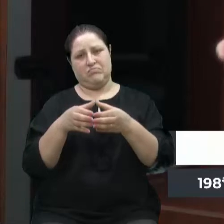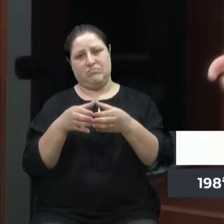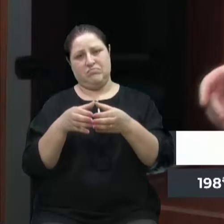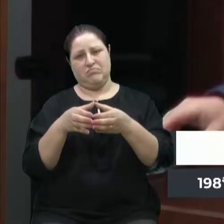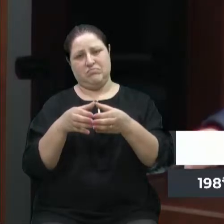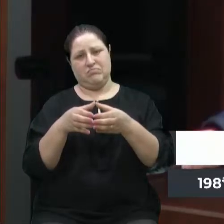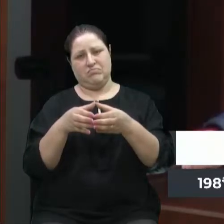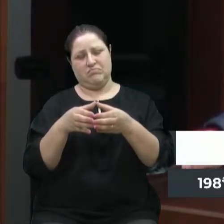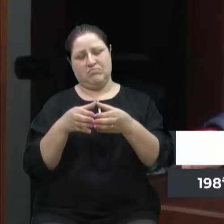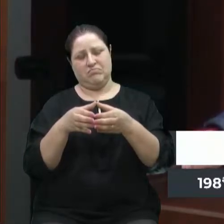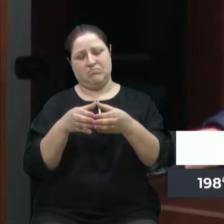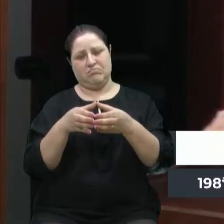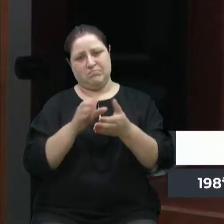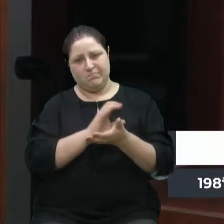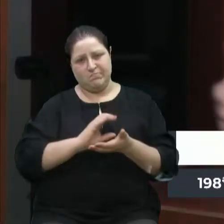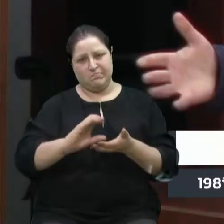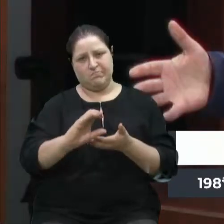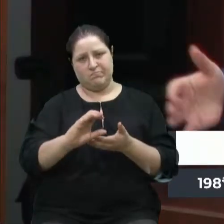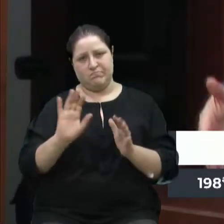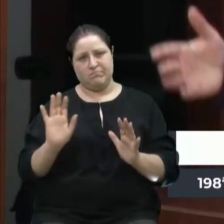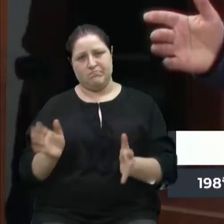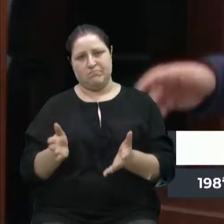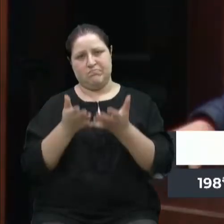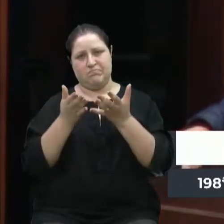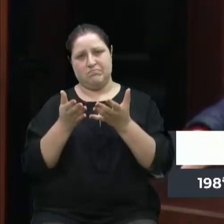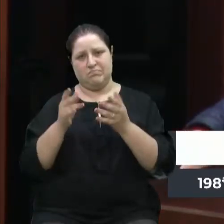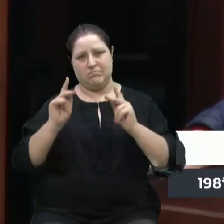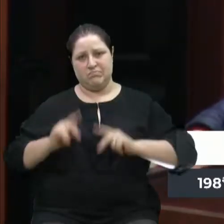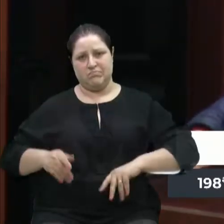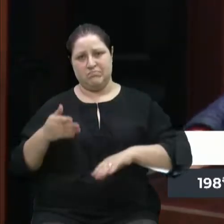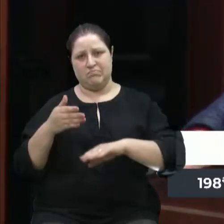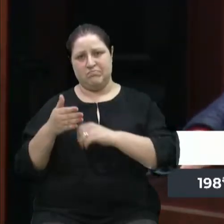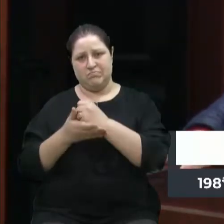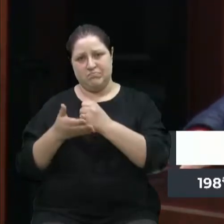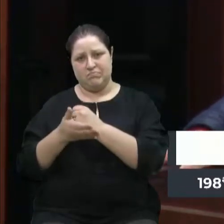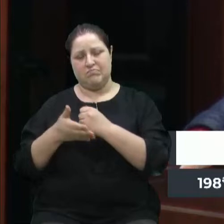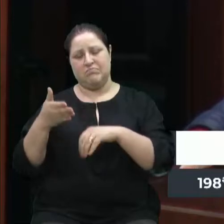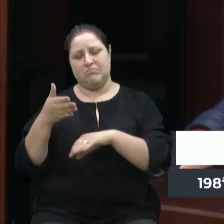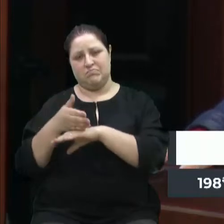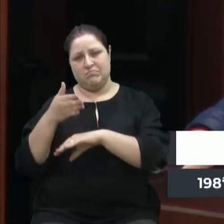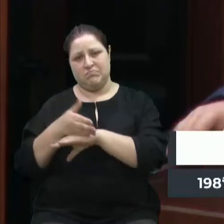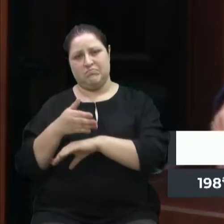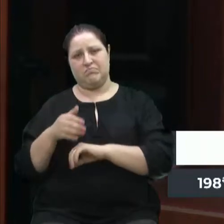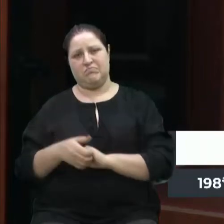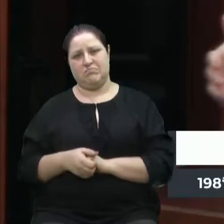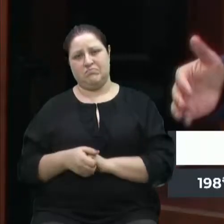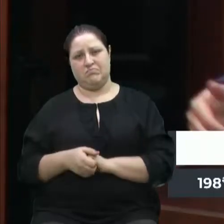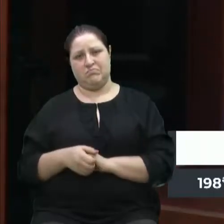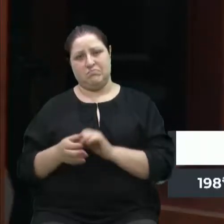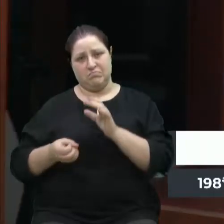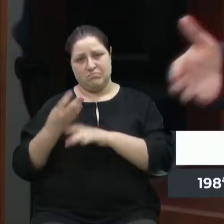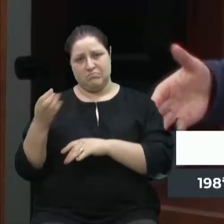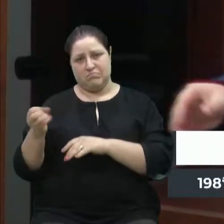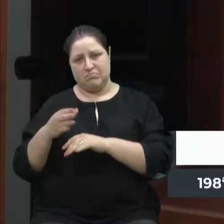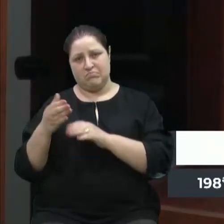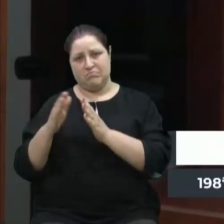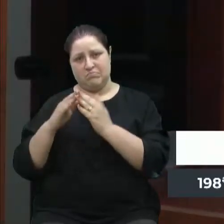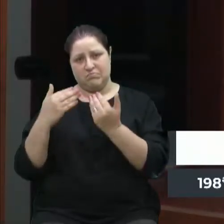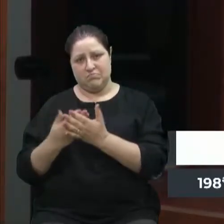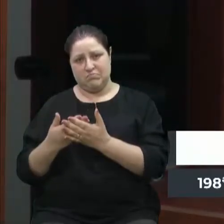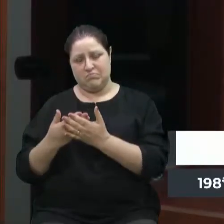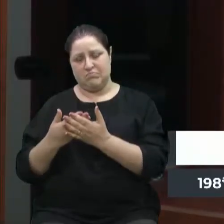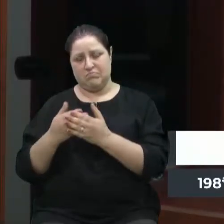fomentando a participação das categorias de base e aí a sequência lógica, né, a criação de novas escolinhas esportivas e